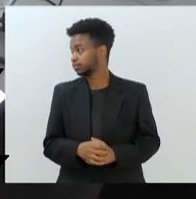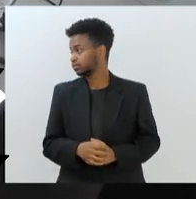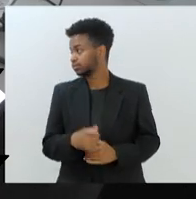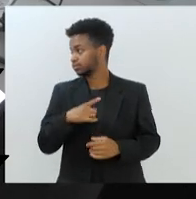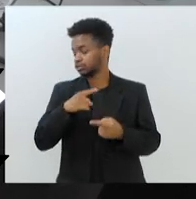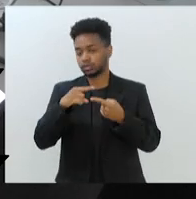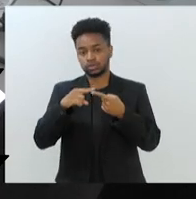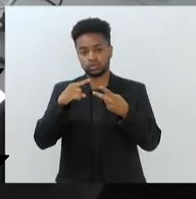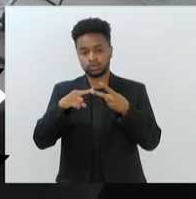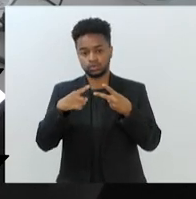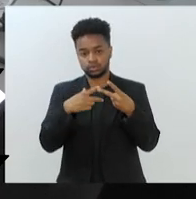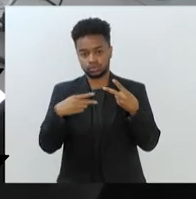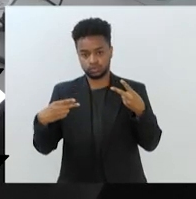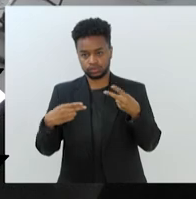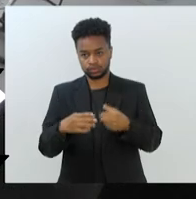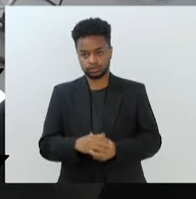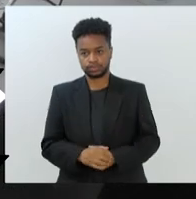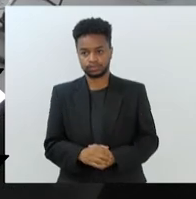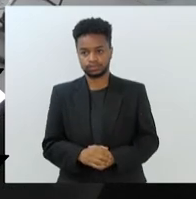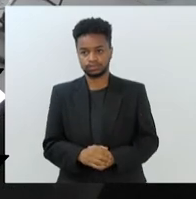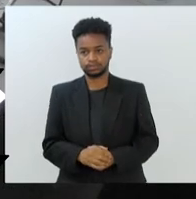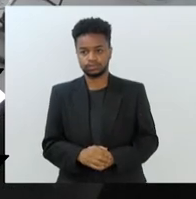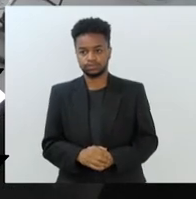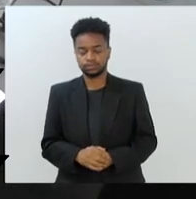duas observações.